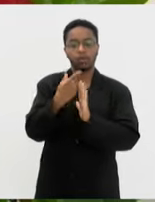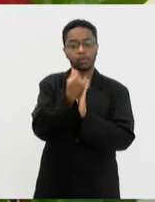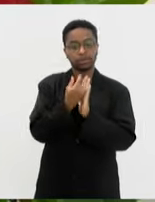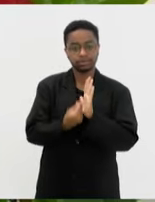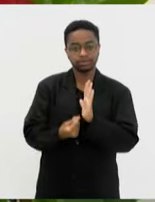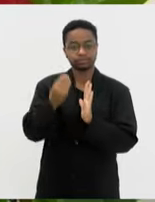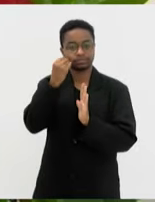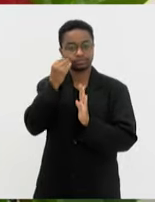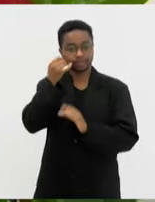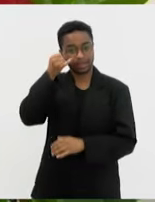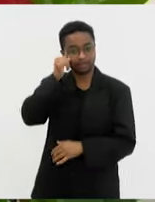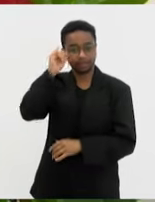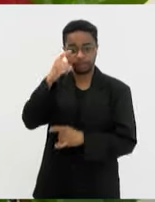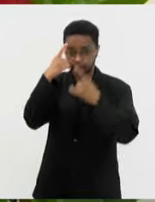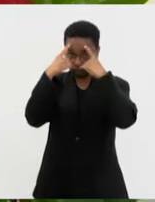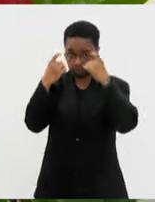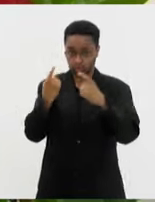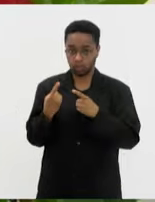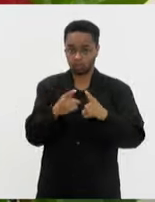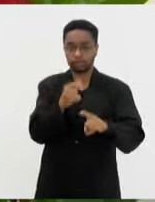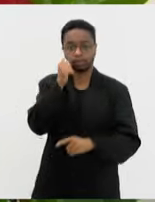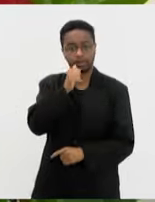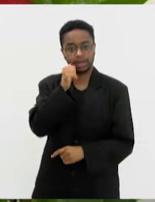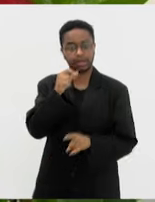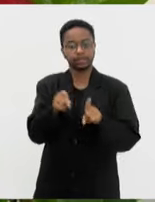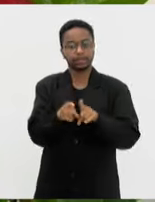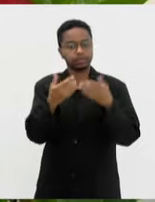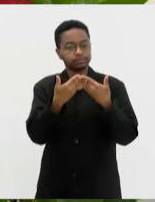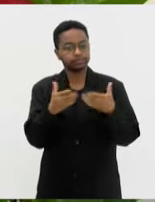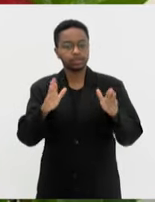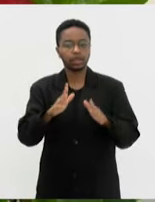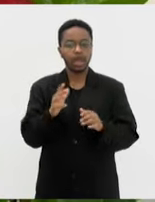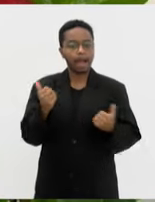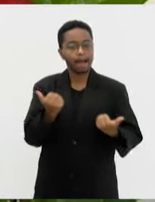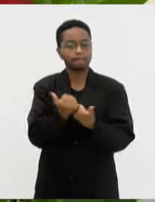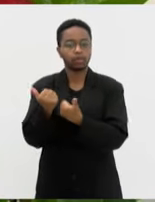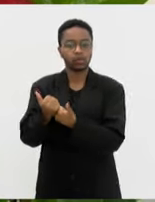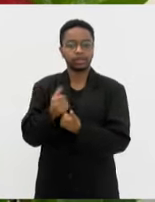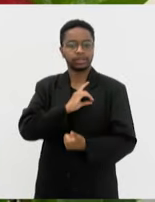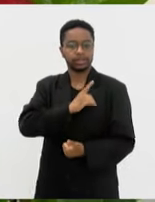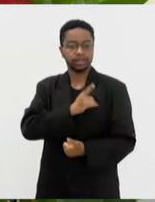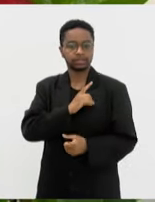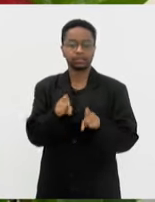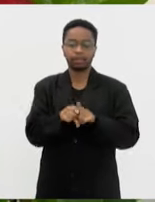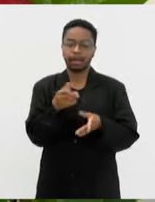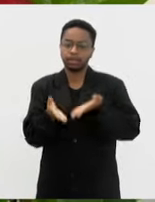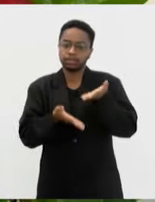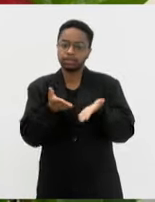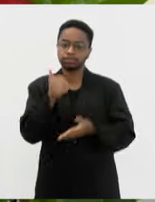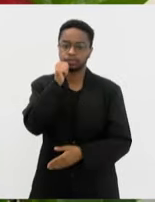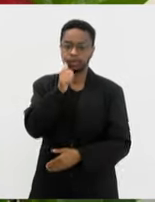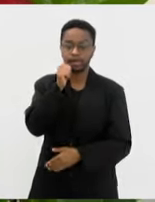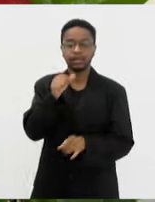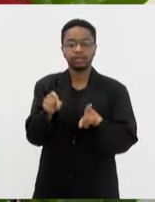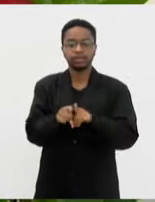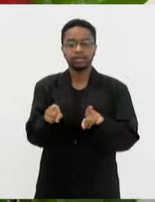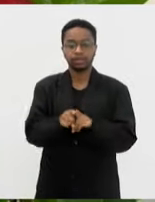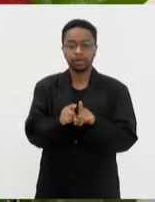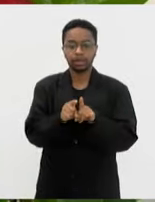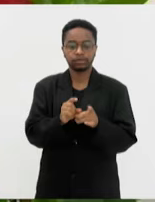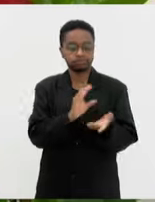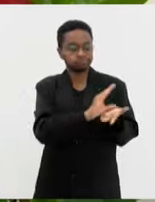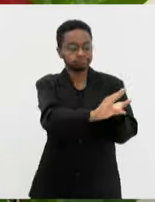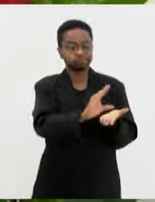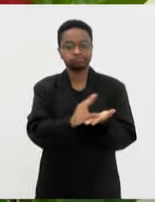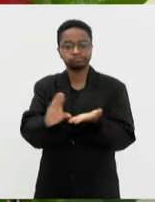da violência contra a mulher, de ampliação e fortalecimento das delegacias de atendimento à mulher e também de destinação de recursos